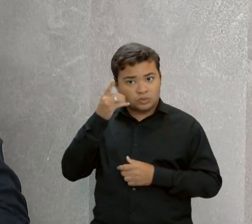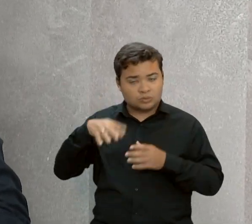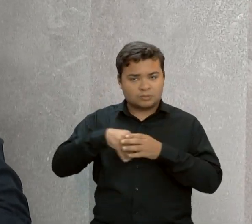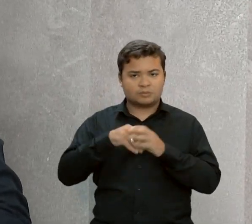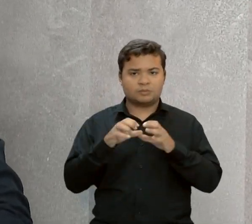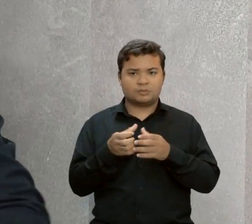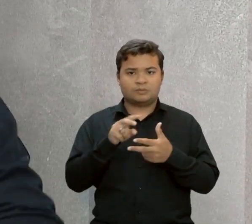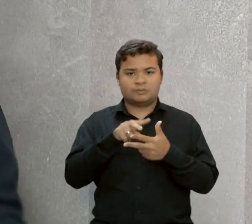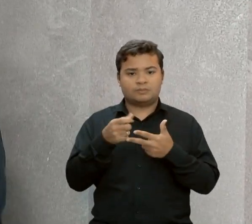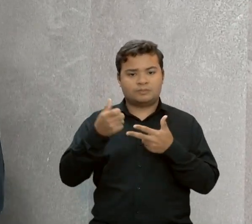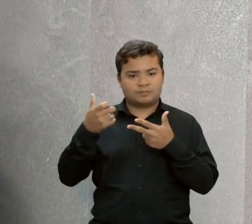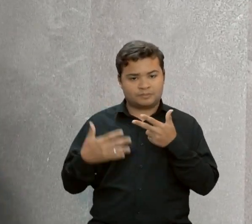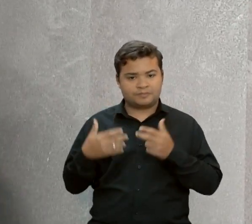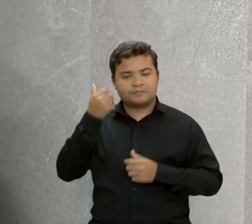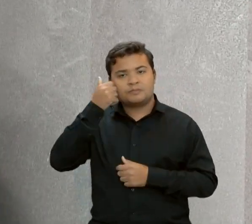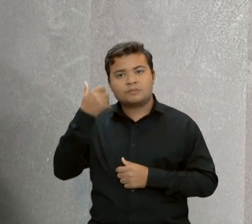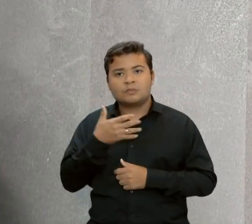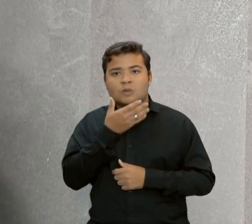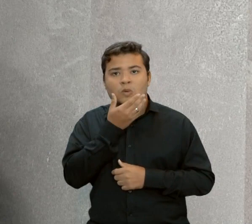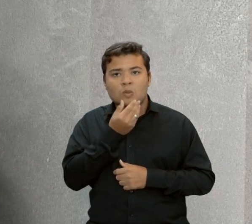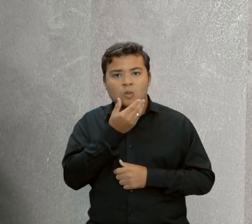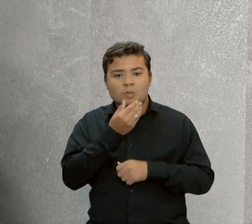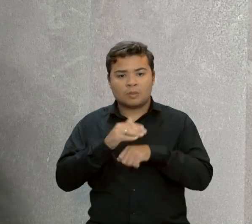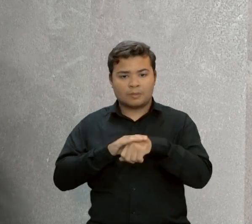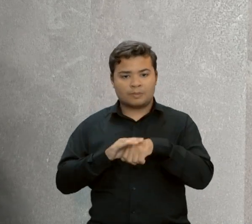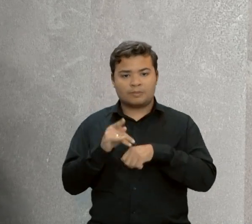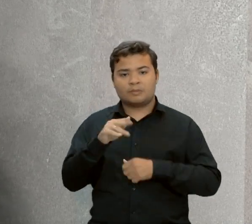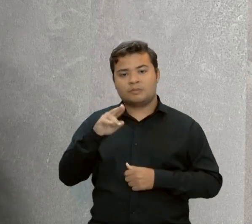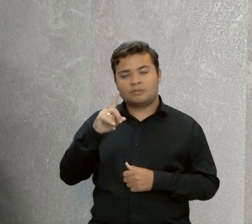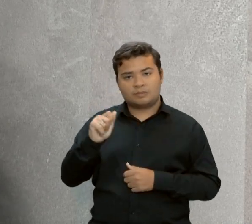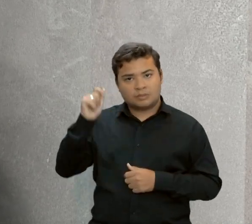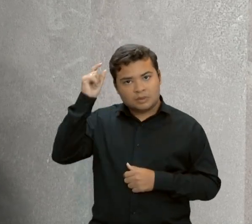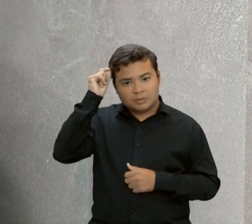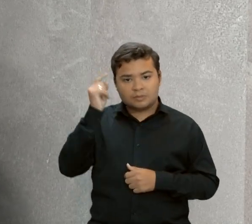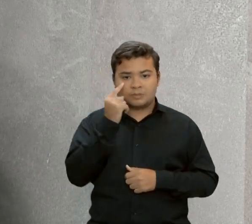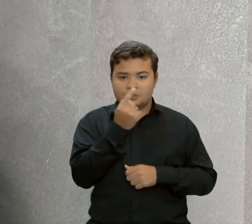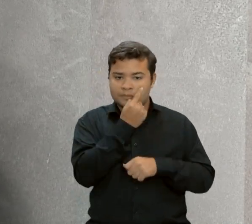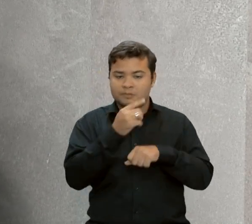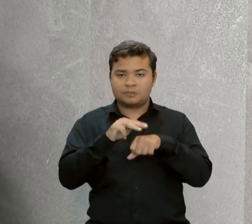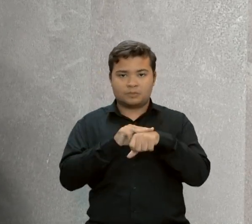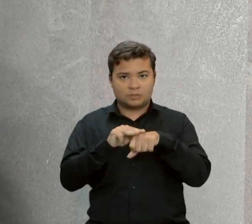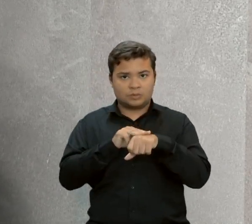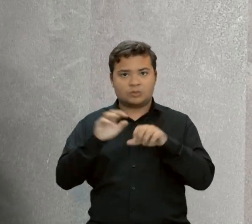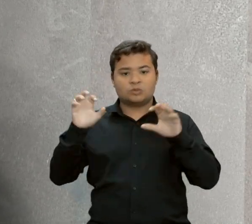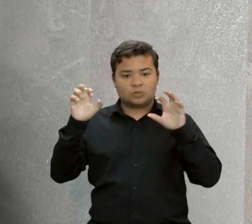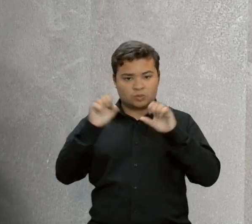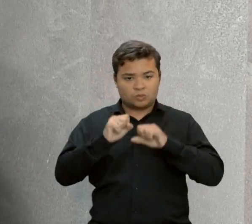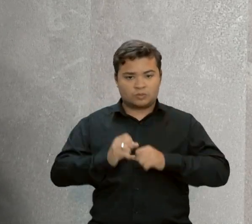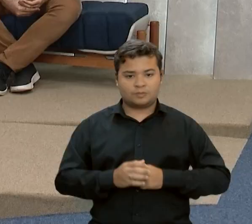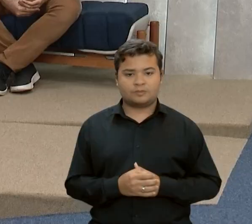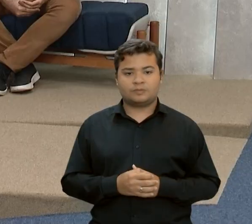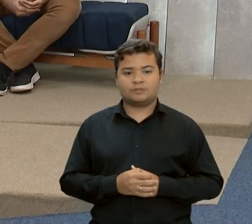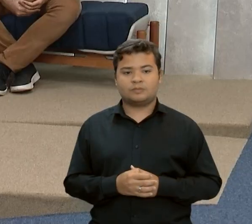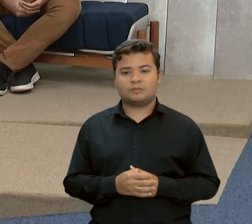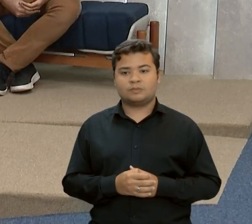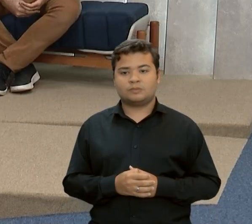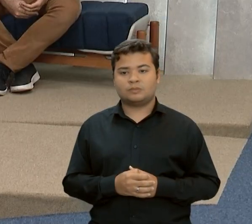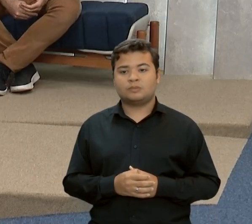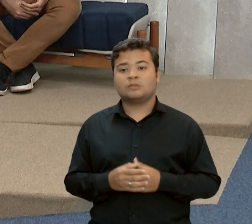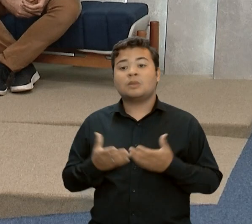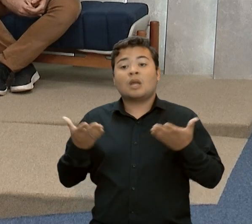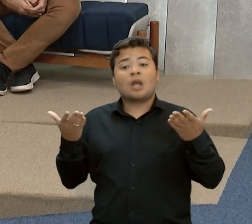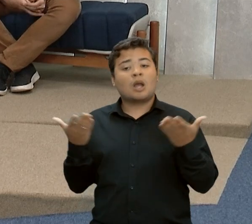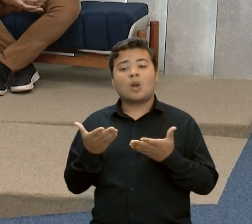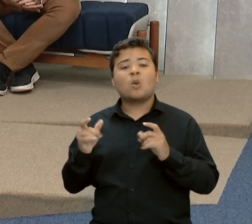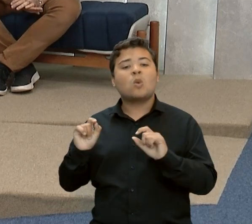integrante do Labitave. Ele se descreve como um homem de pele parda, com cabelos e olhos castanhos escuros. E agora